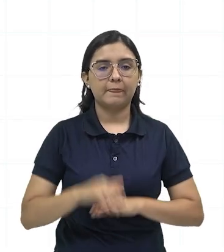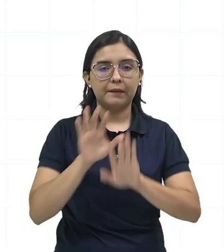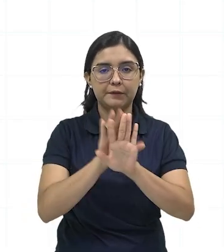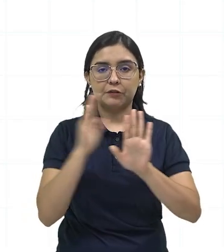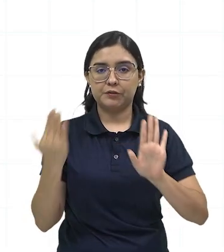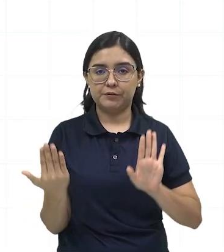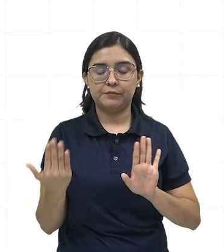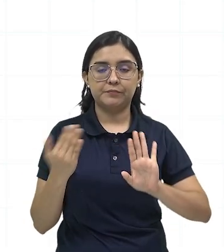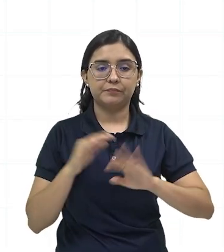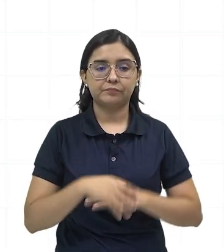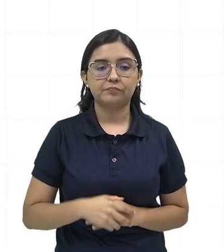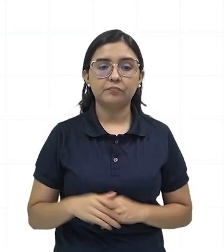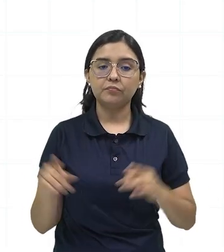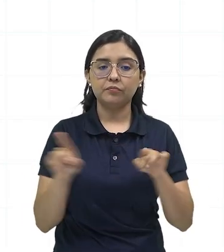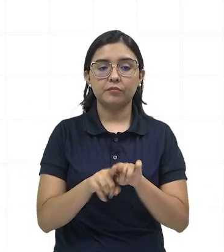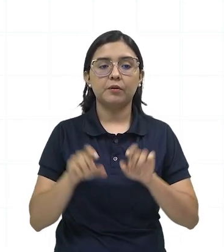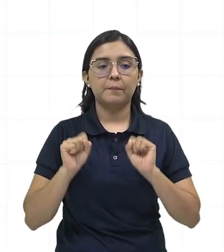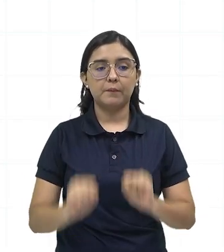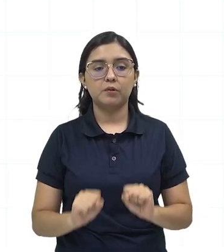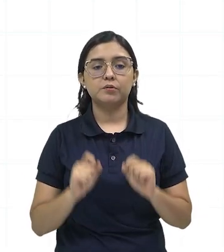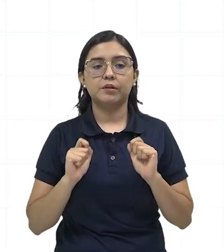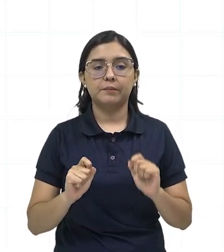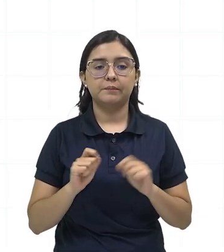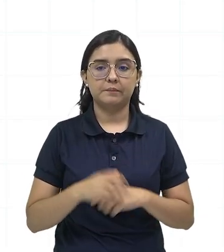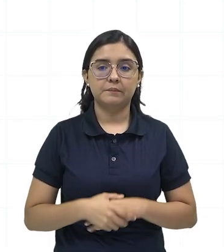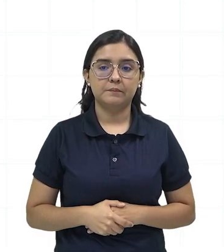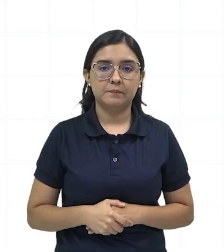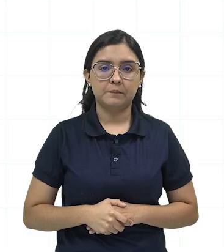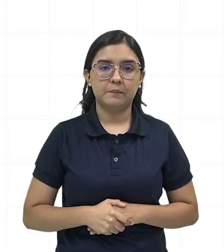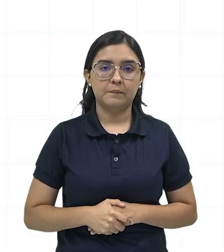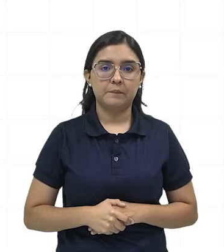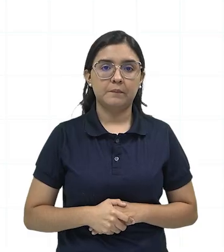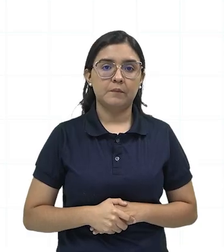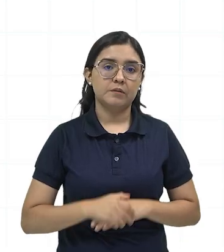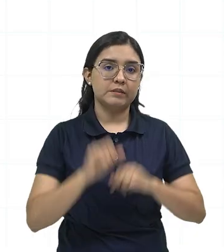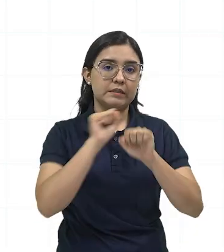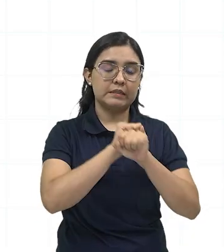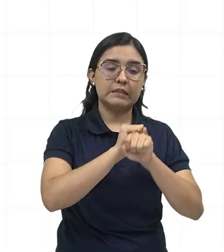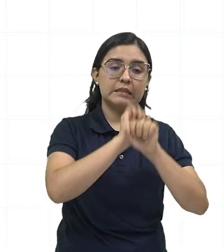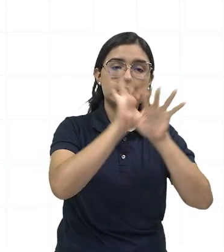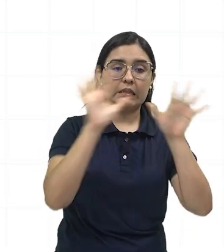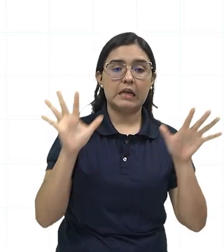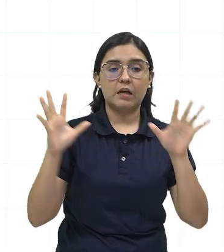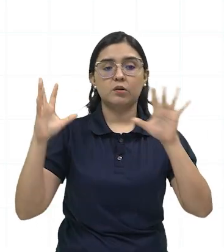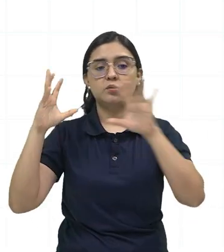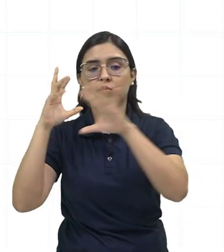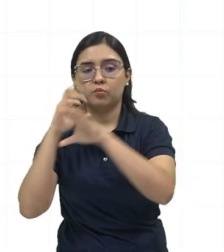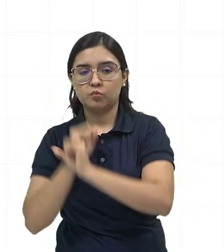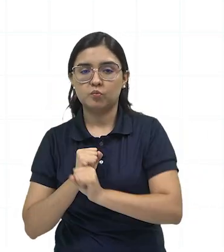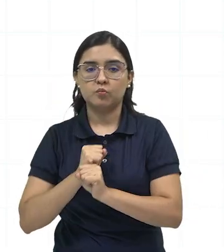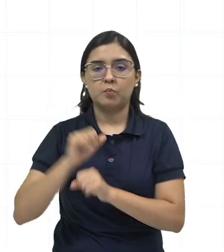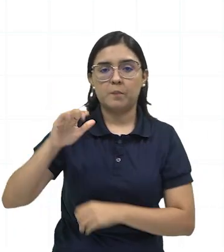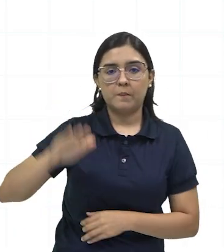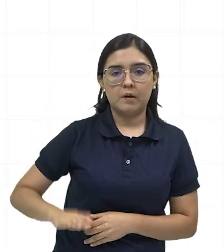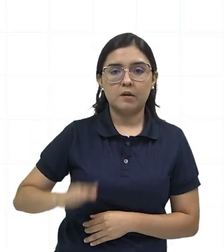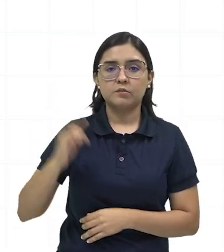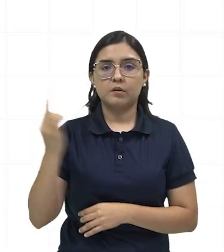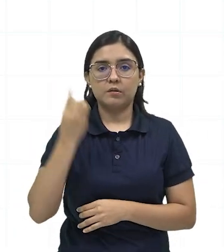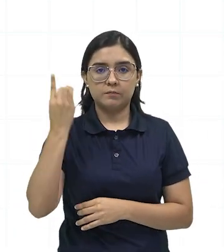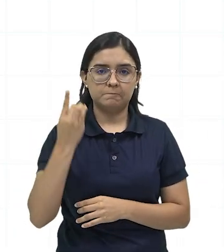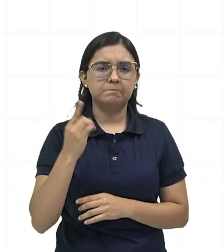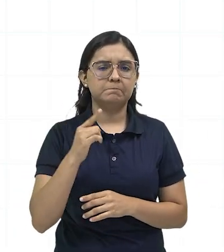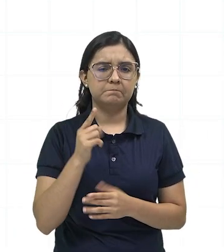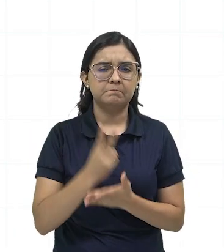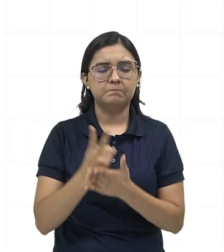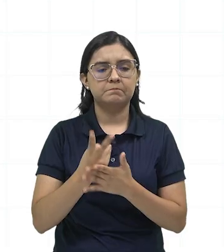antítese. Pode ser também claro, escuro, alto, baixo. Então, observe que